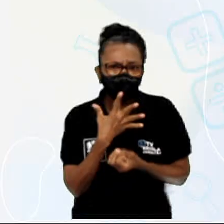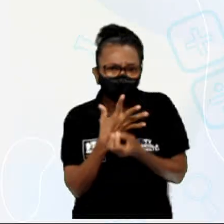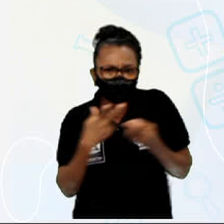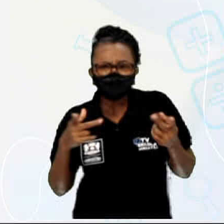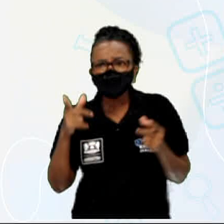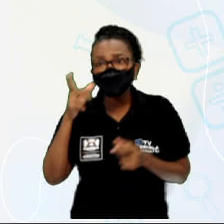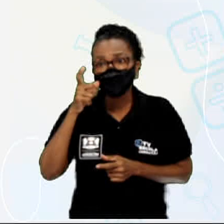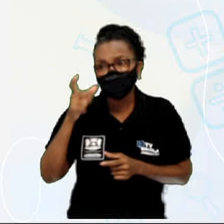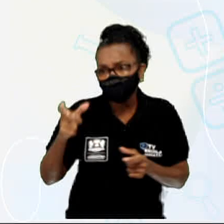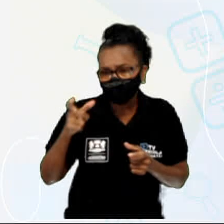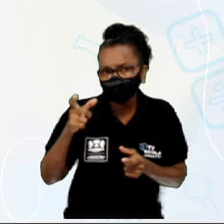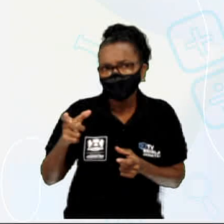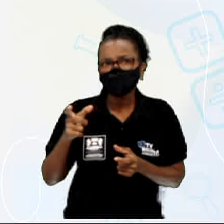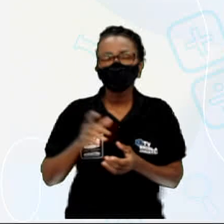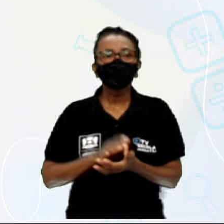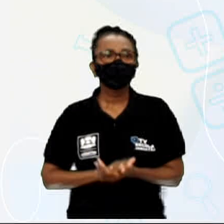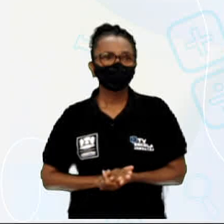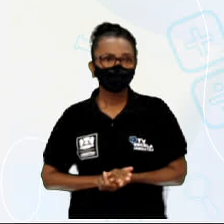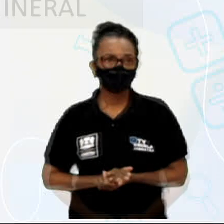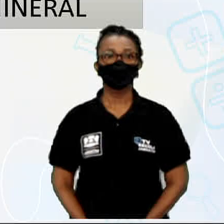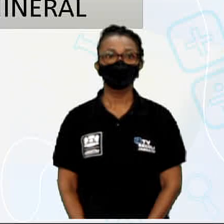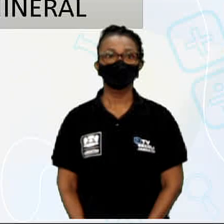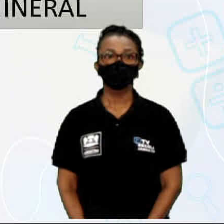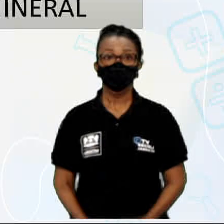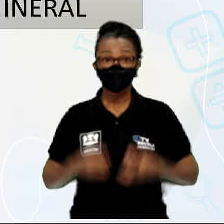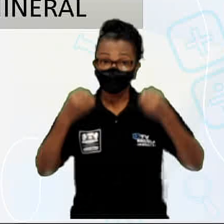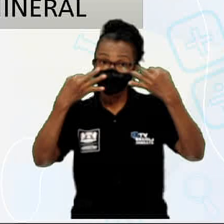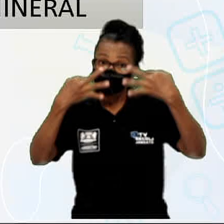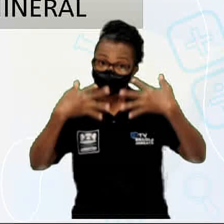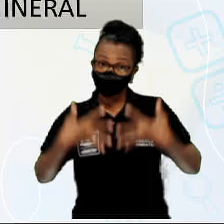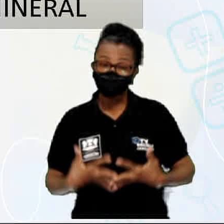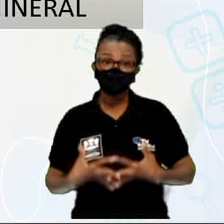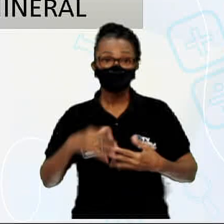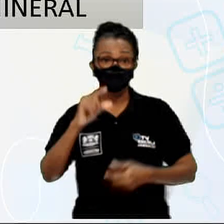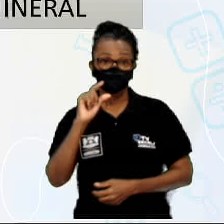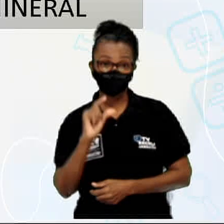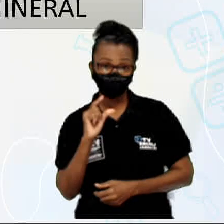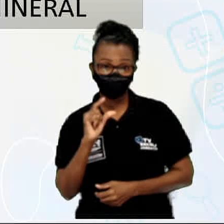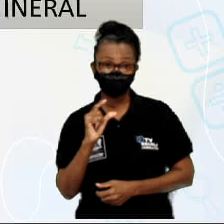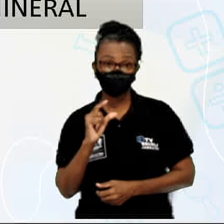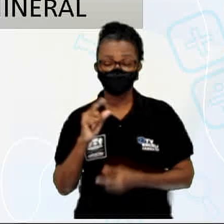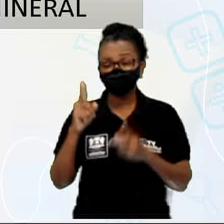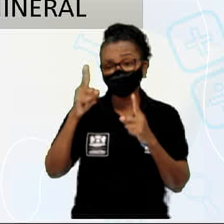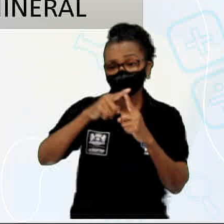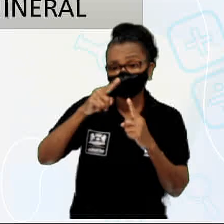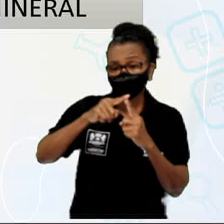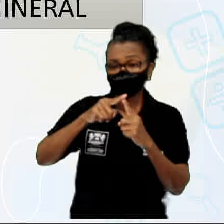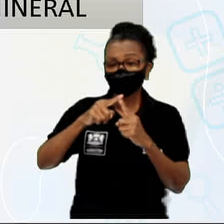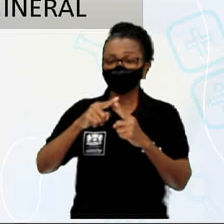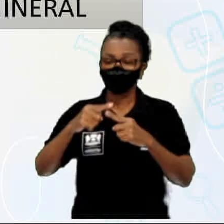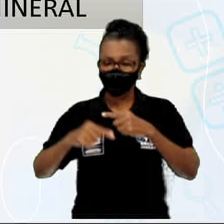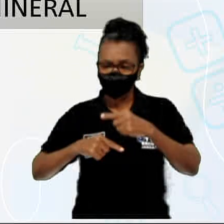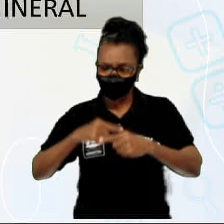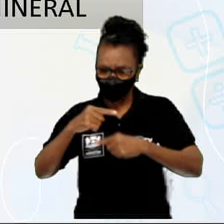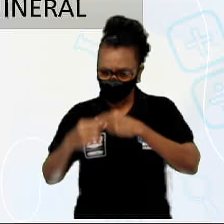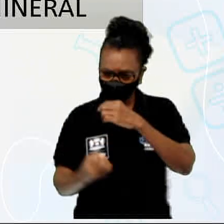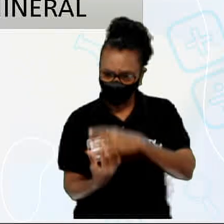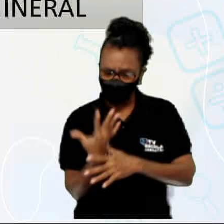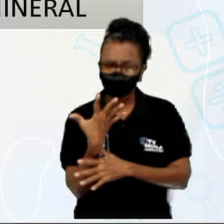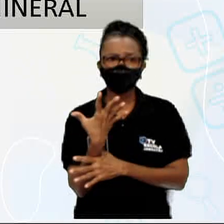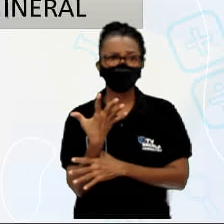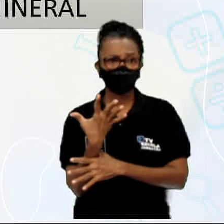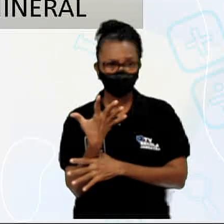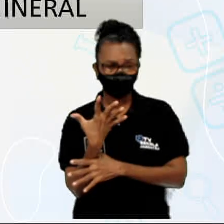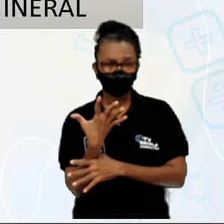é? Vamos lá. E vamos falar um pouquinho agora sobre os tipos de matéria-prima. Olha só,